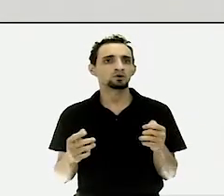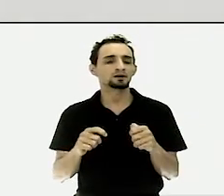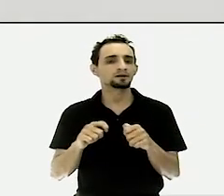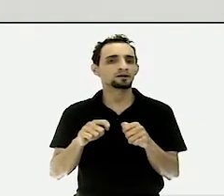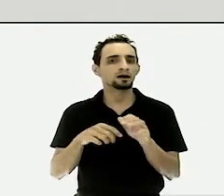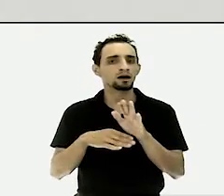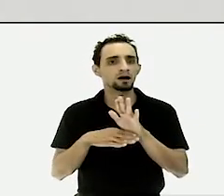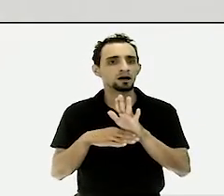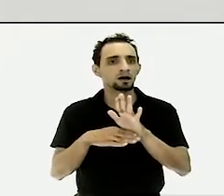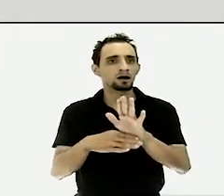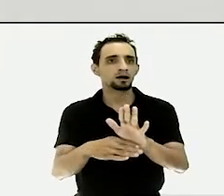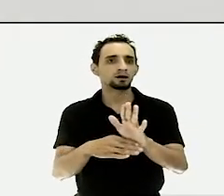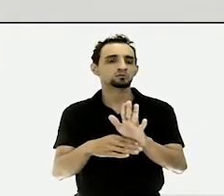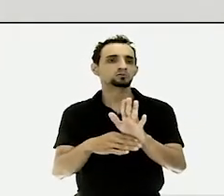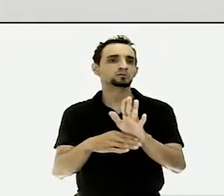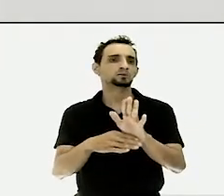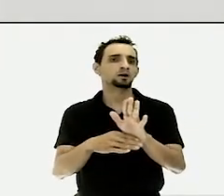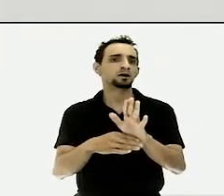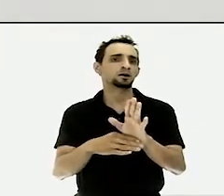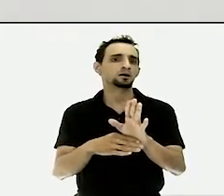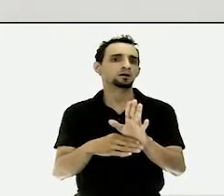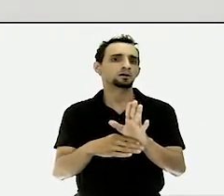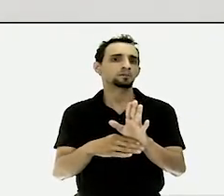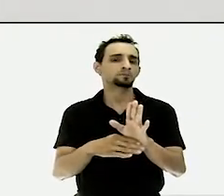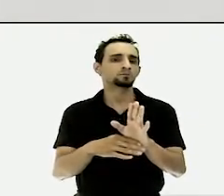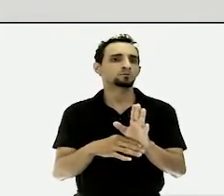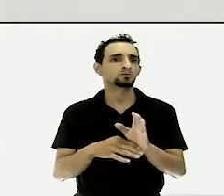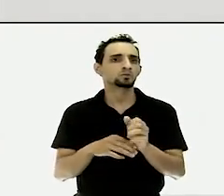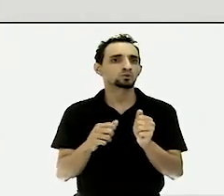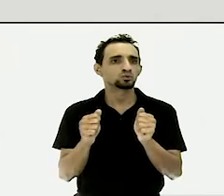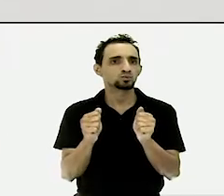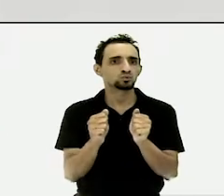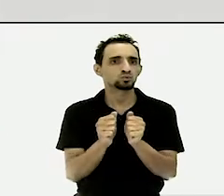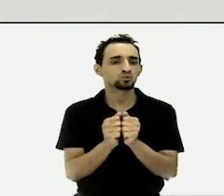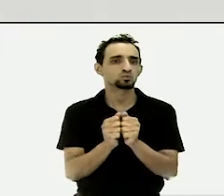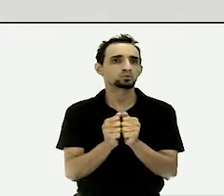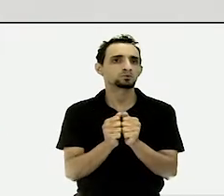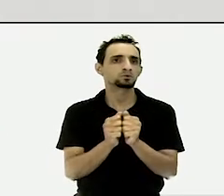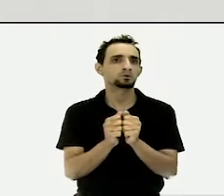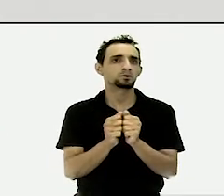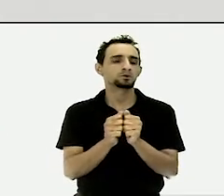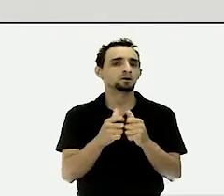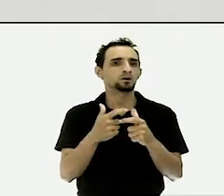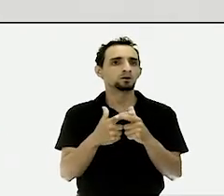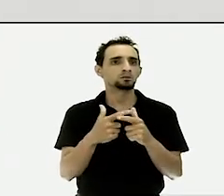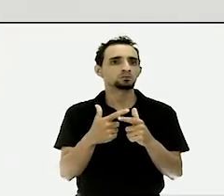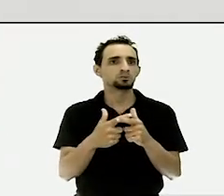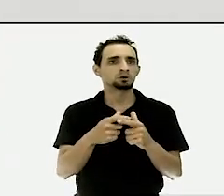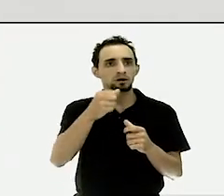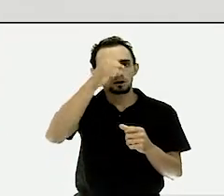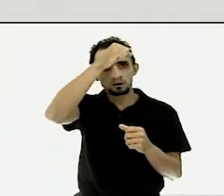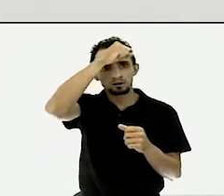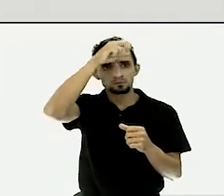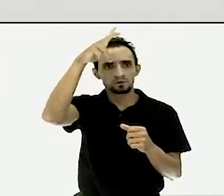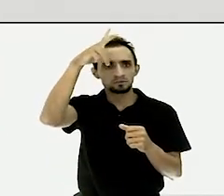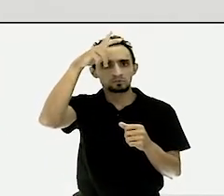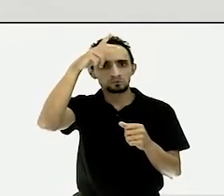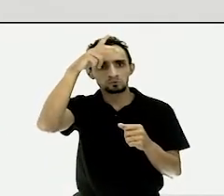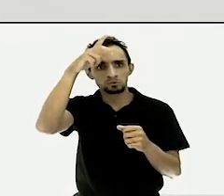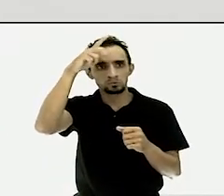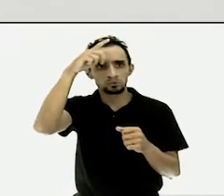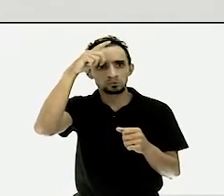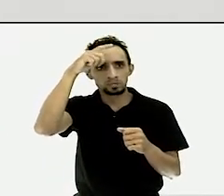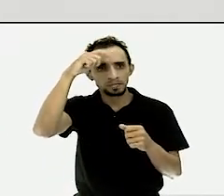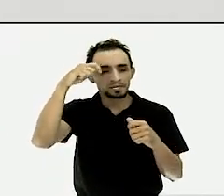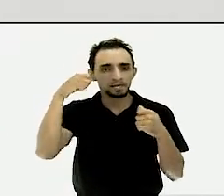ela, fizeram a sucção. Mas, gente, foi por Deus. Então, assim, eu sei do atendimento, eu sei o que essa família passou e quão grata eles têm que